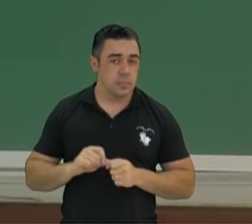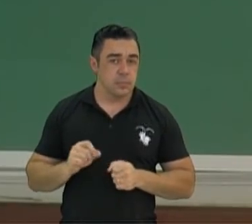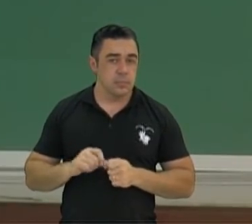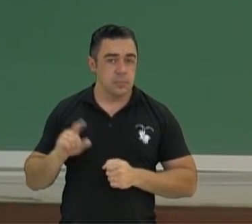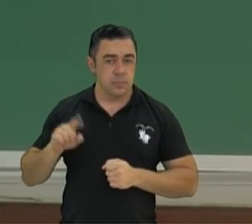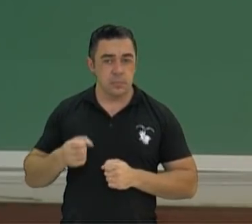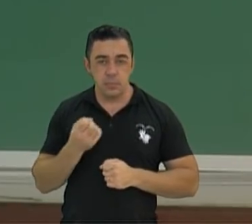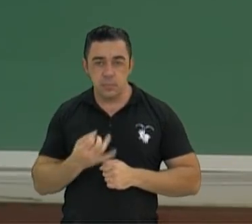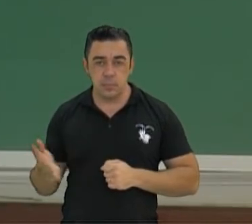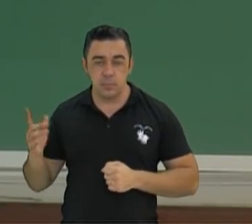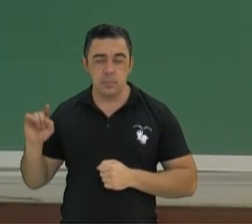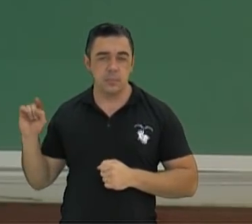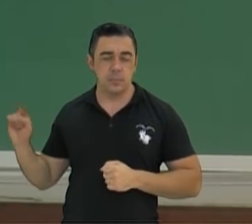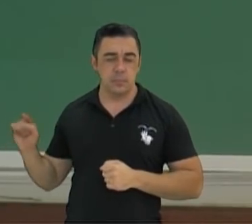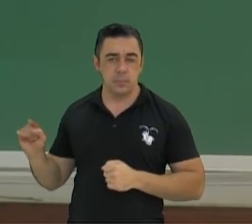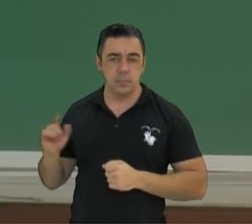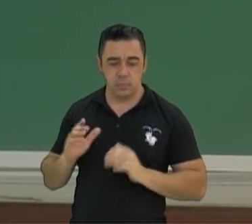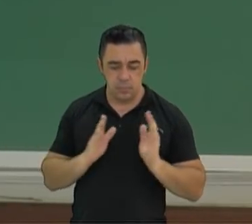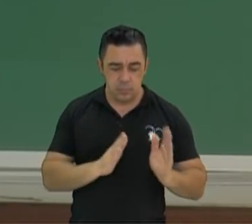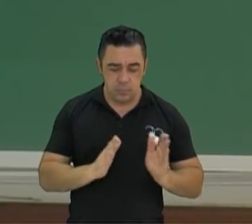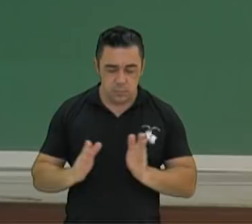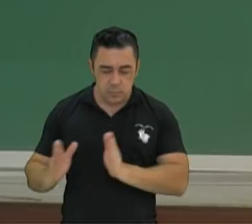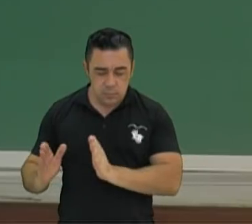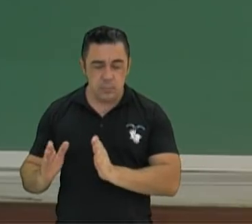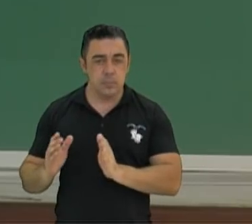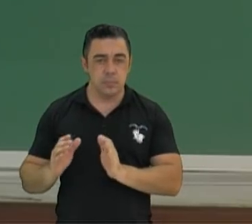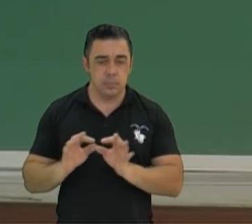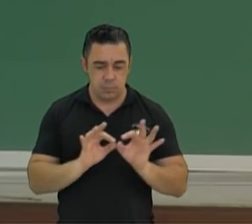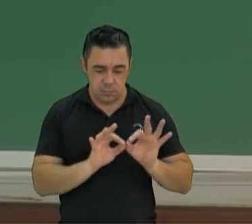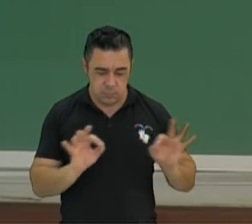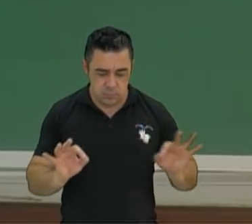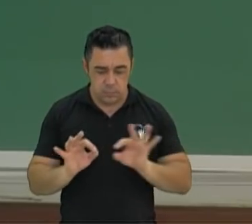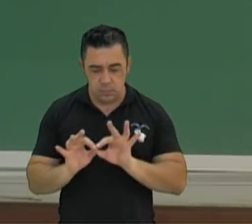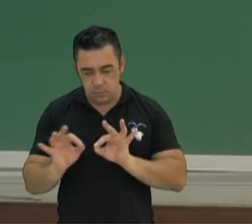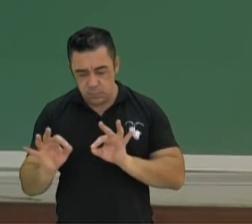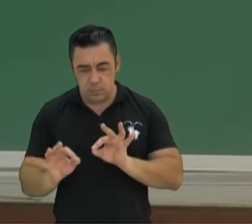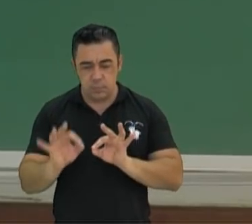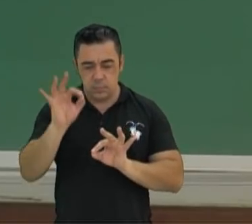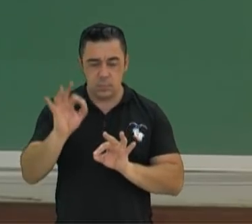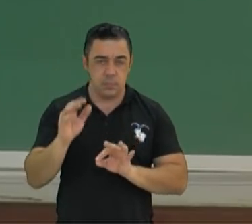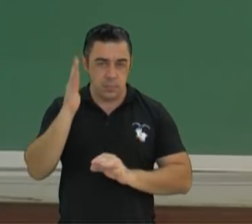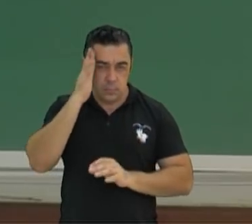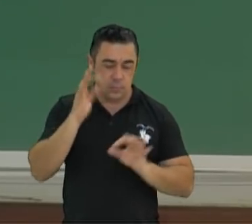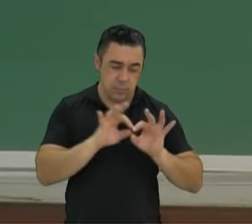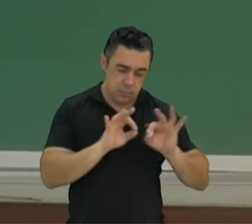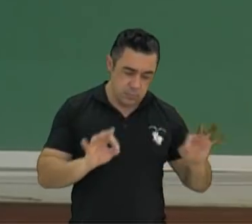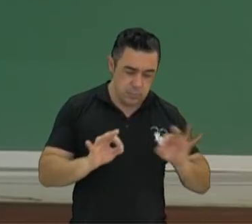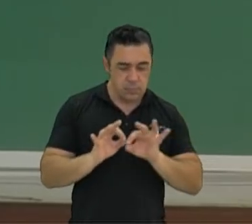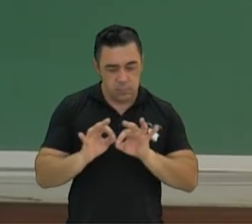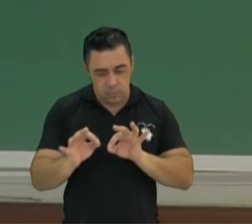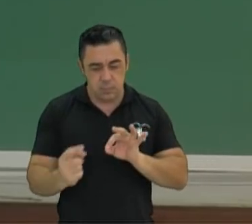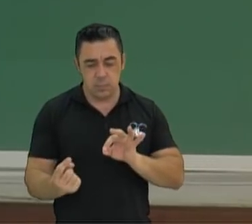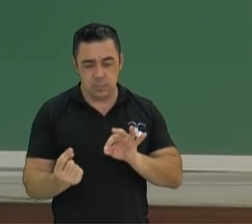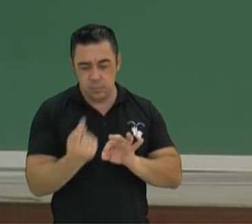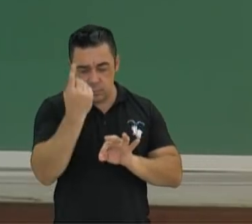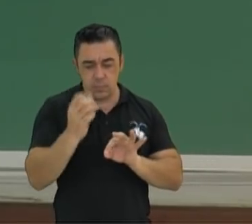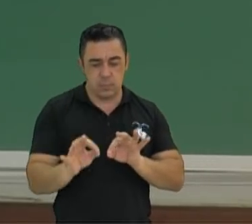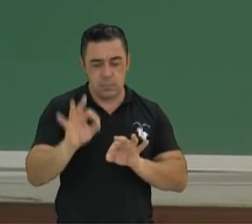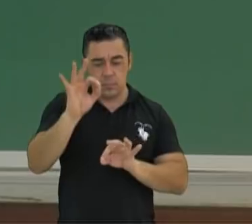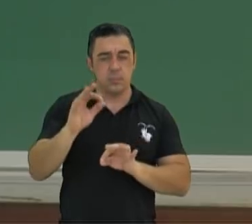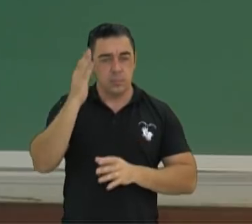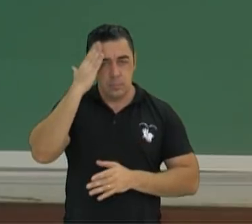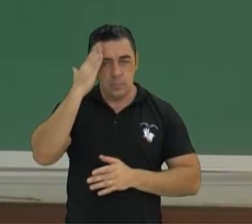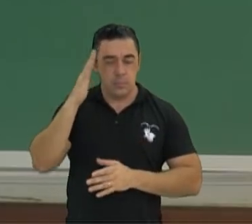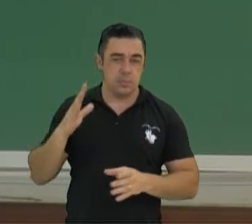a quantidade de cubos pelo tamanho de cada lado vai dar o comprimento, a largura e a altura que a gente precisa para